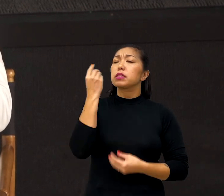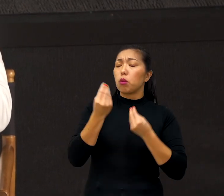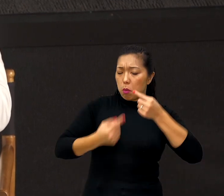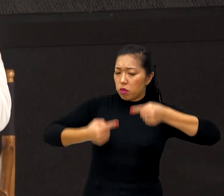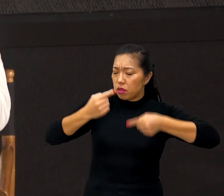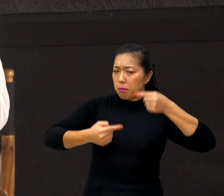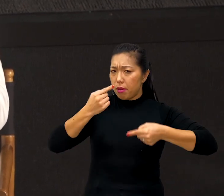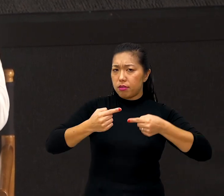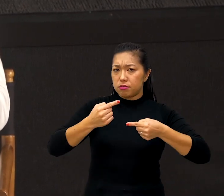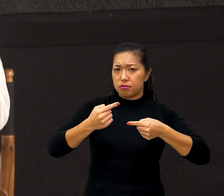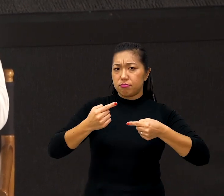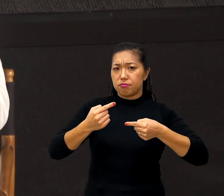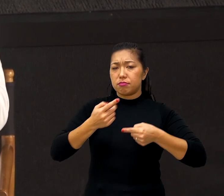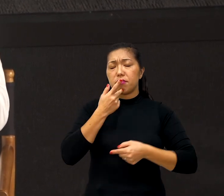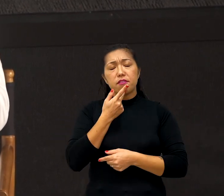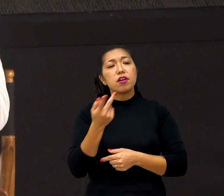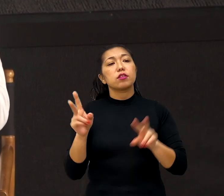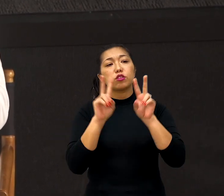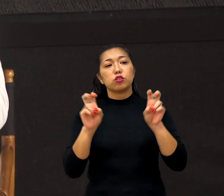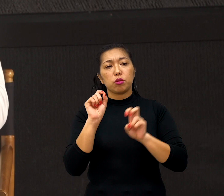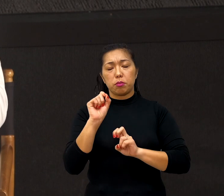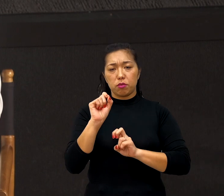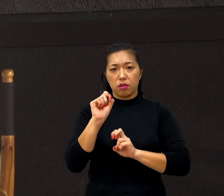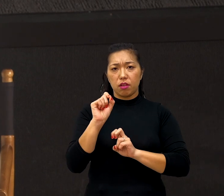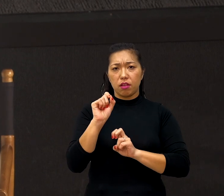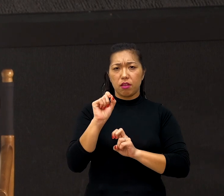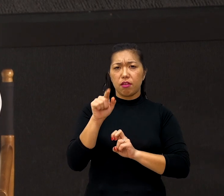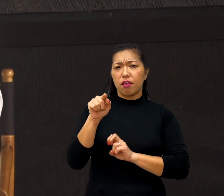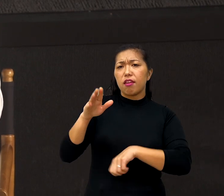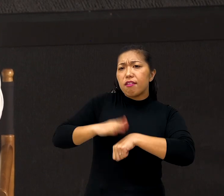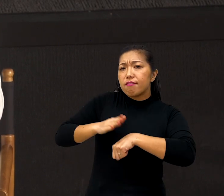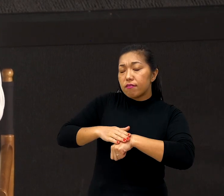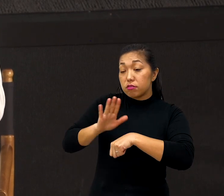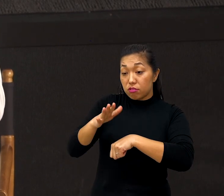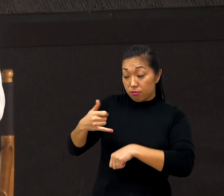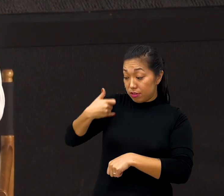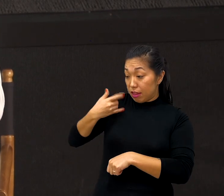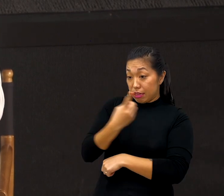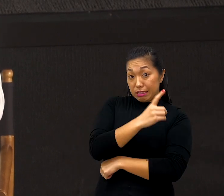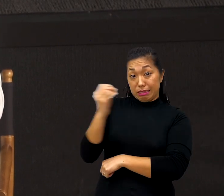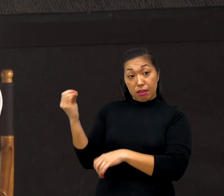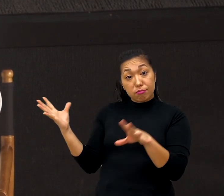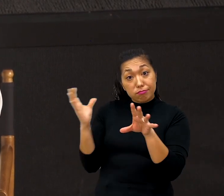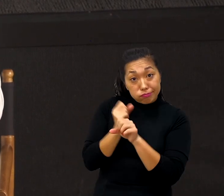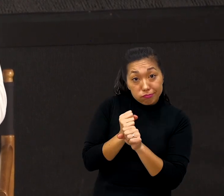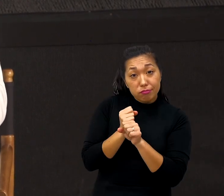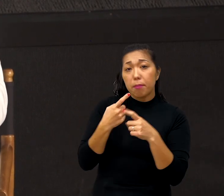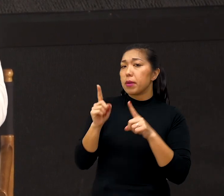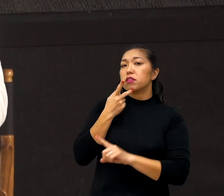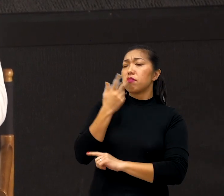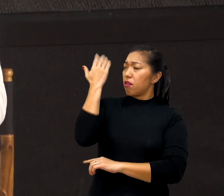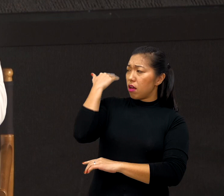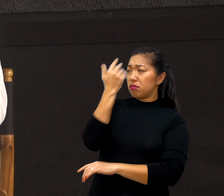que estavam falando, agora que ele fez, completou daqui a pouco aos 100 anos dele, mas que ele dizia que não existia